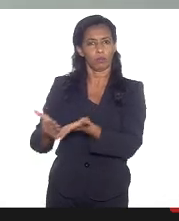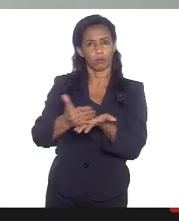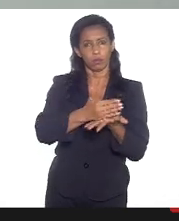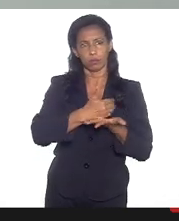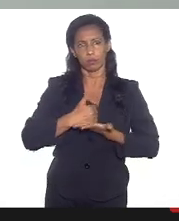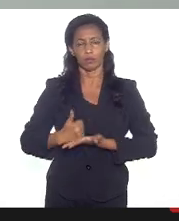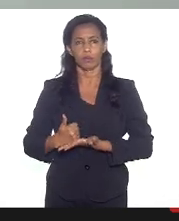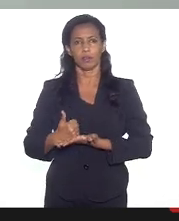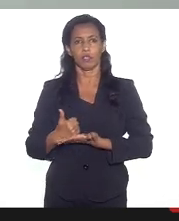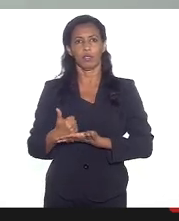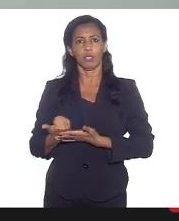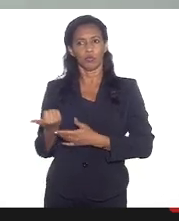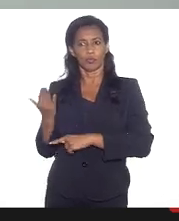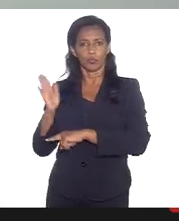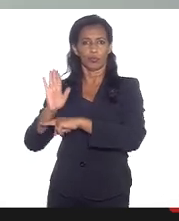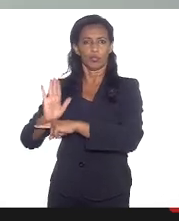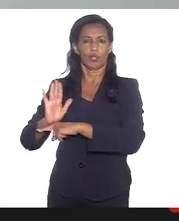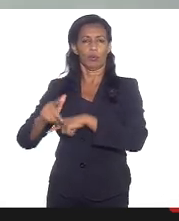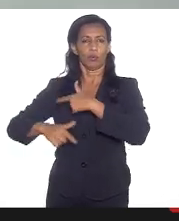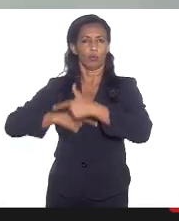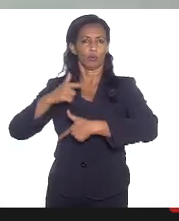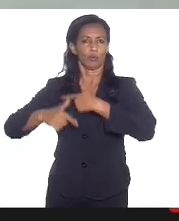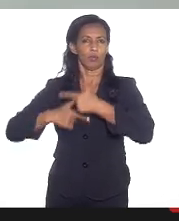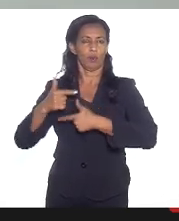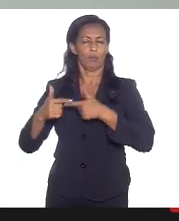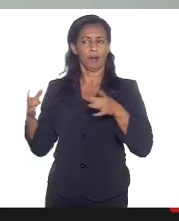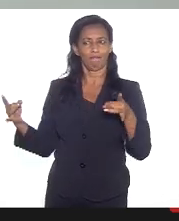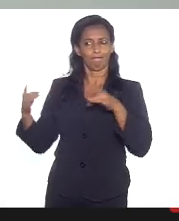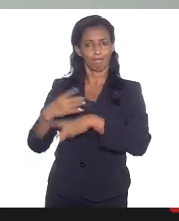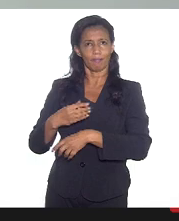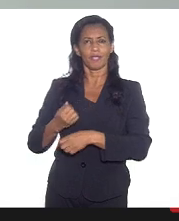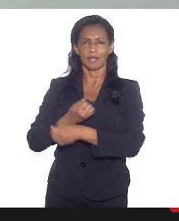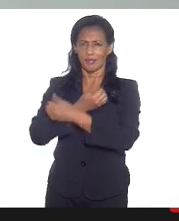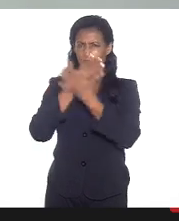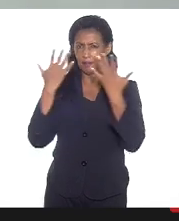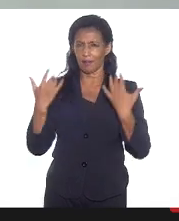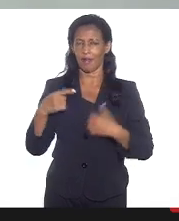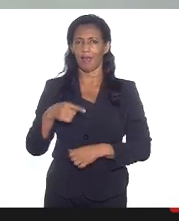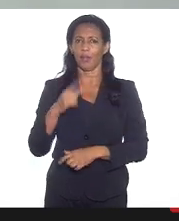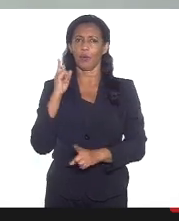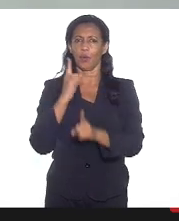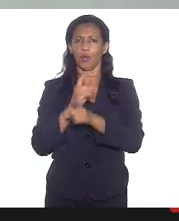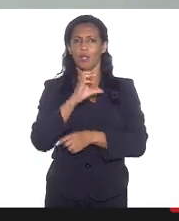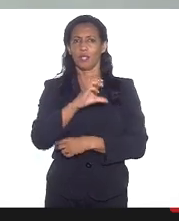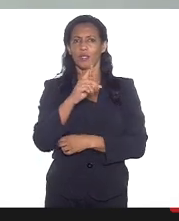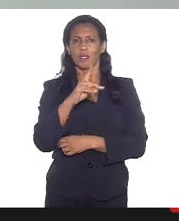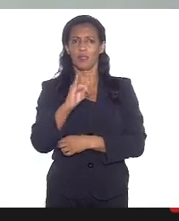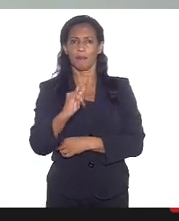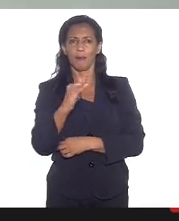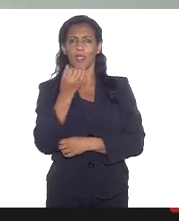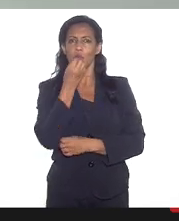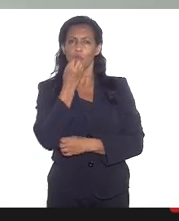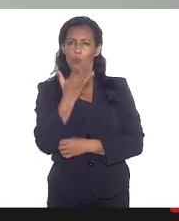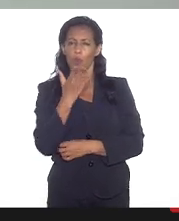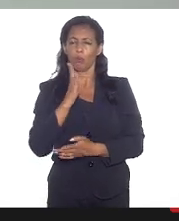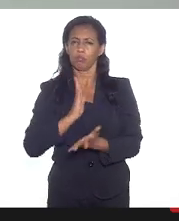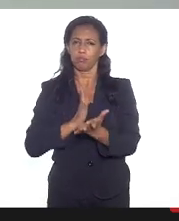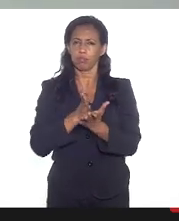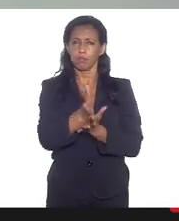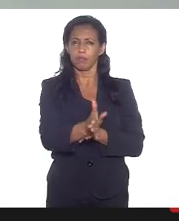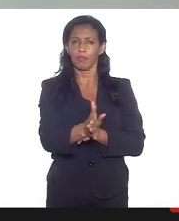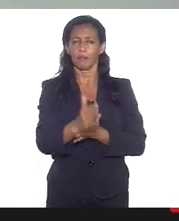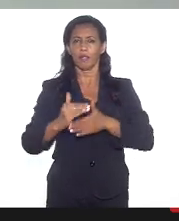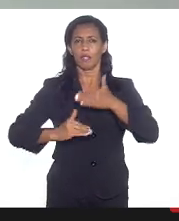de promover um serviço mais eficiente, isso é nítido, e eles encontraram nessa CPI um bom canal para poder,